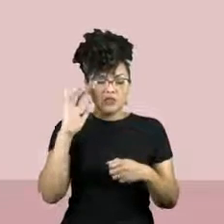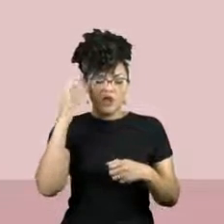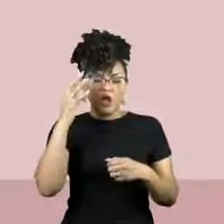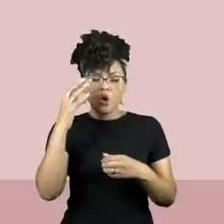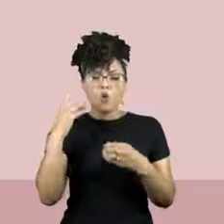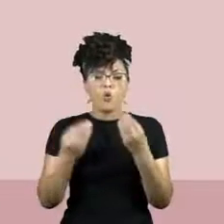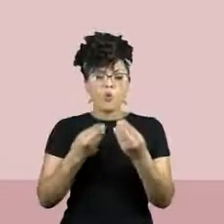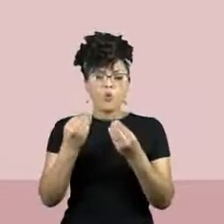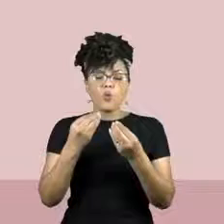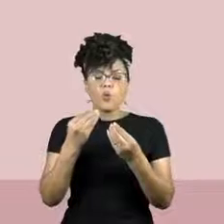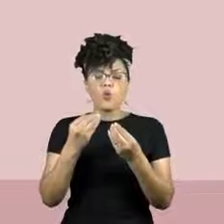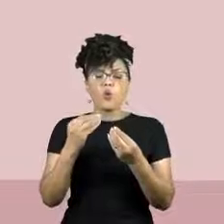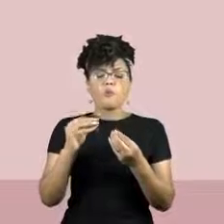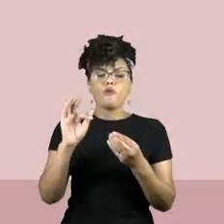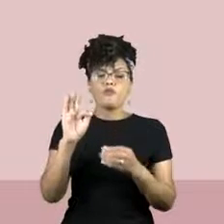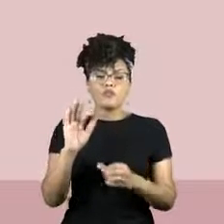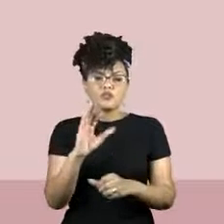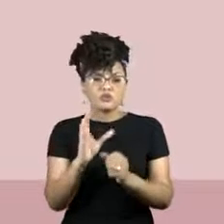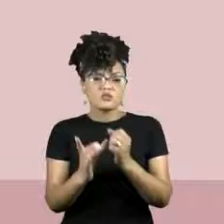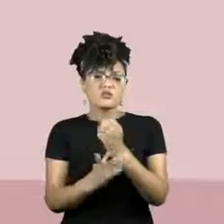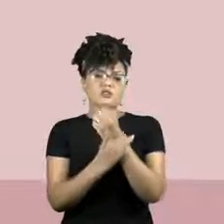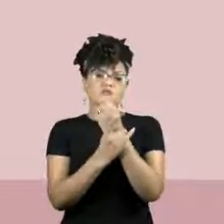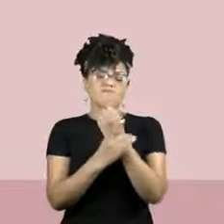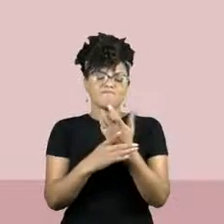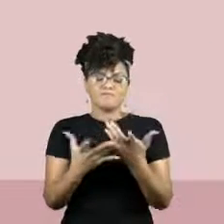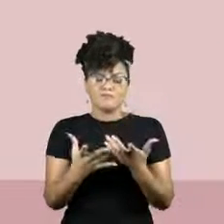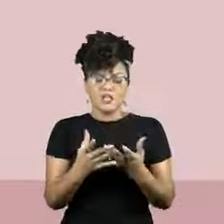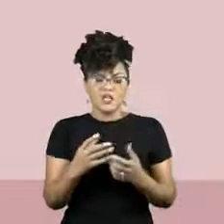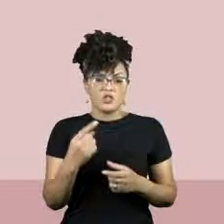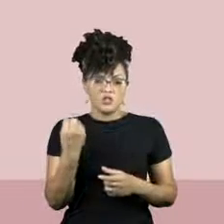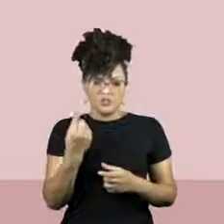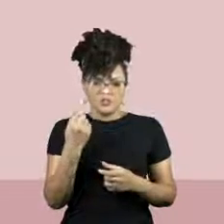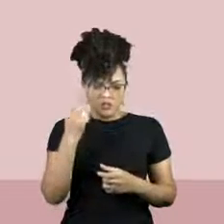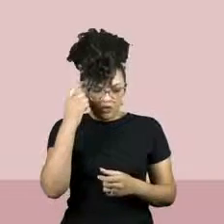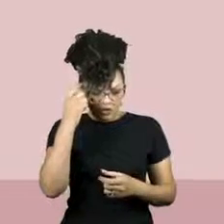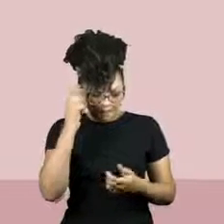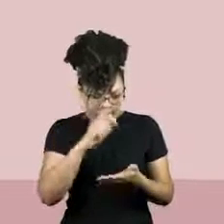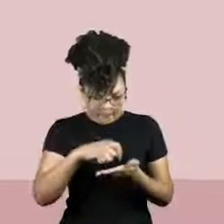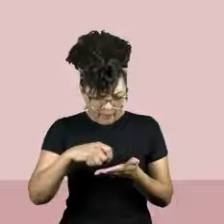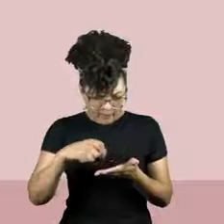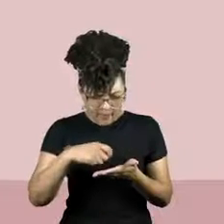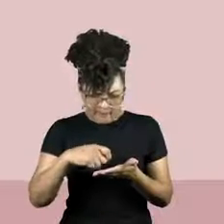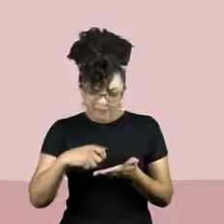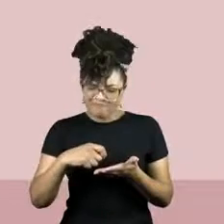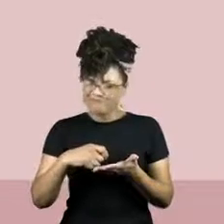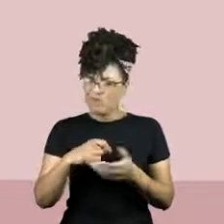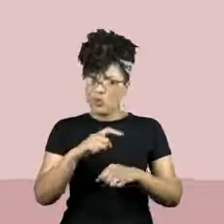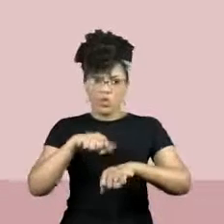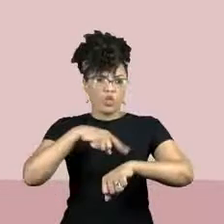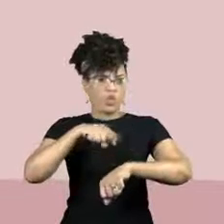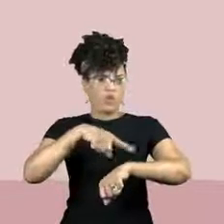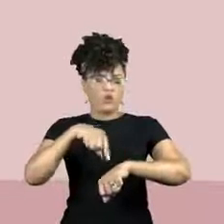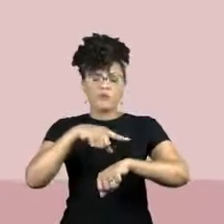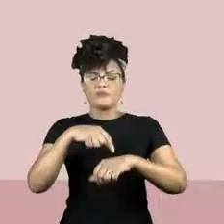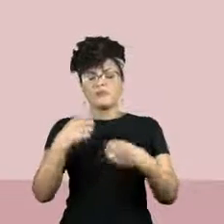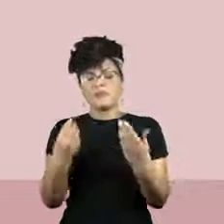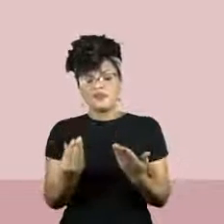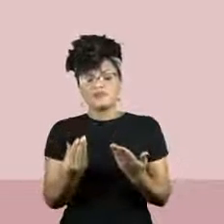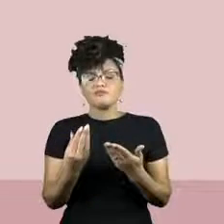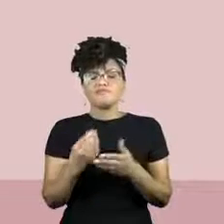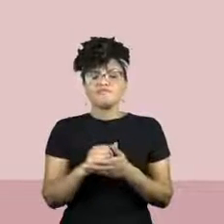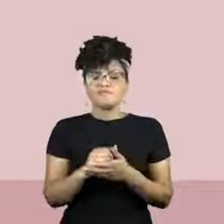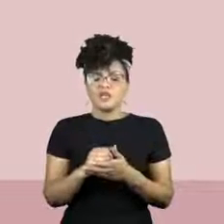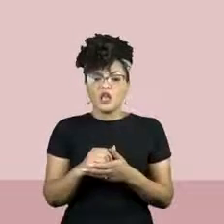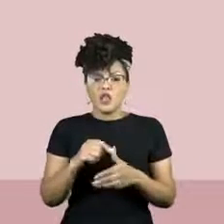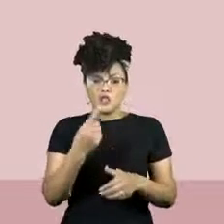Se eu for fazer isso manualmente, o tempo que se gasta é muito alto, né? E, na verdade, 12 cálculos é pouco para esse tipo de situação. Tá?